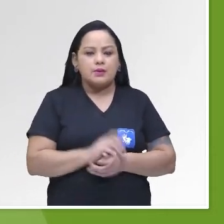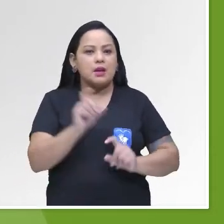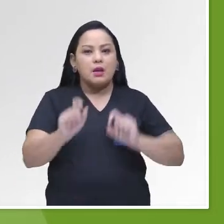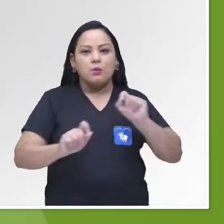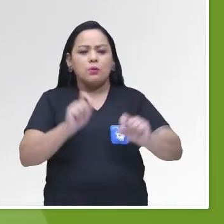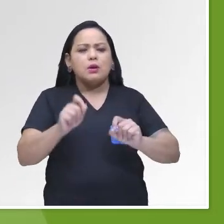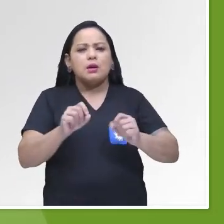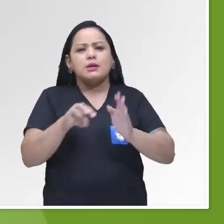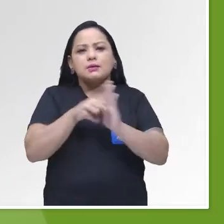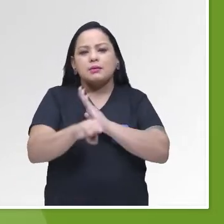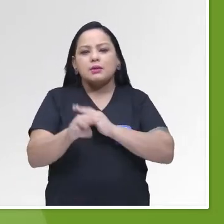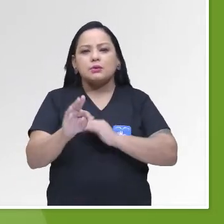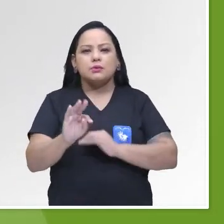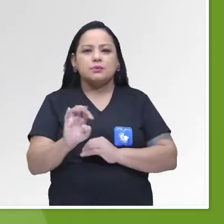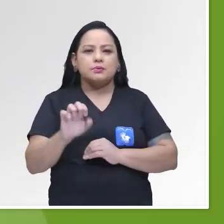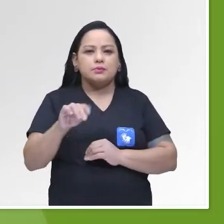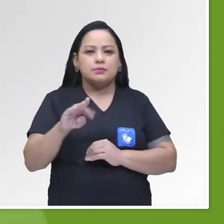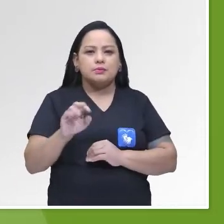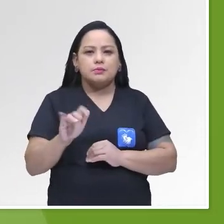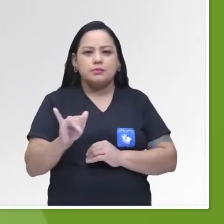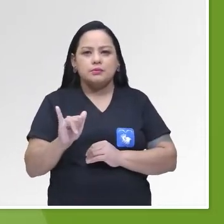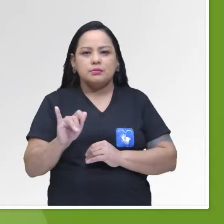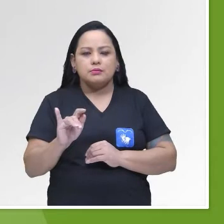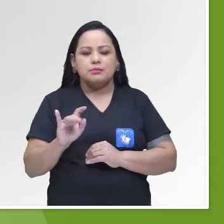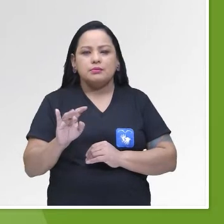é isso, né? Consiste